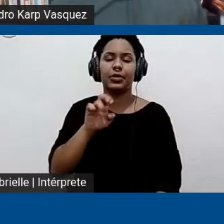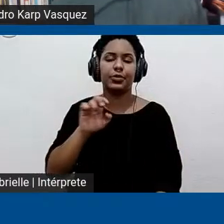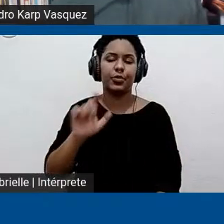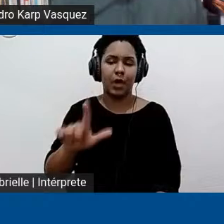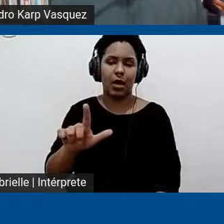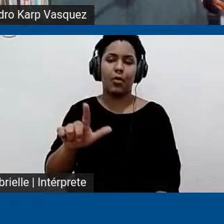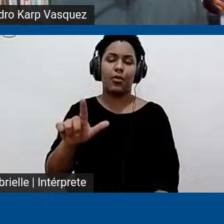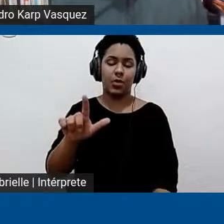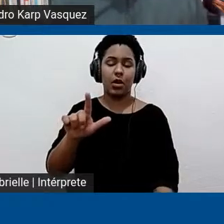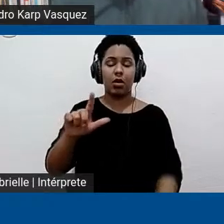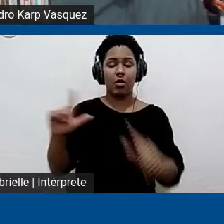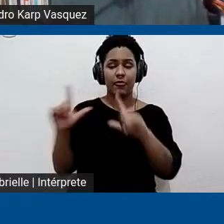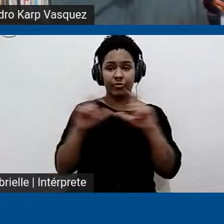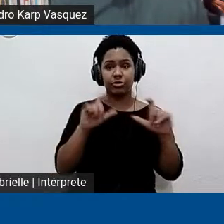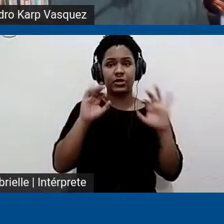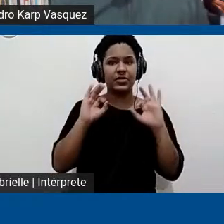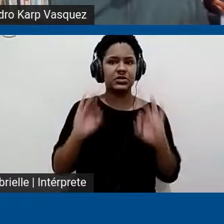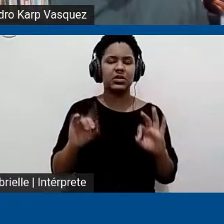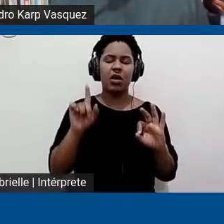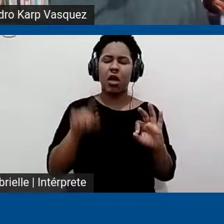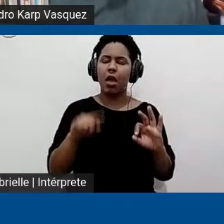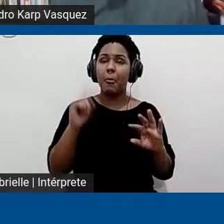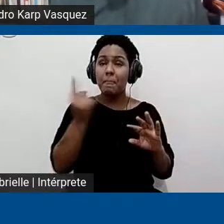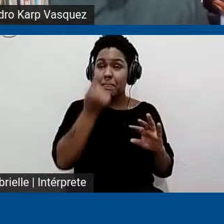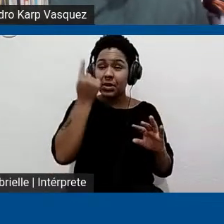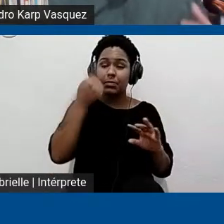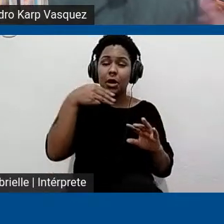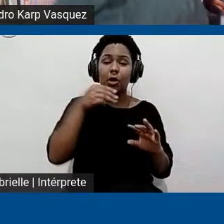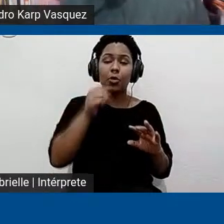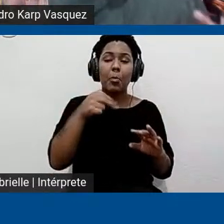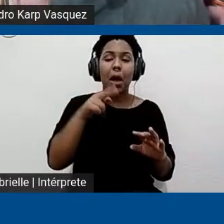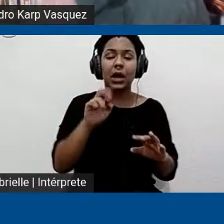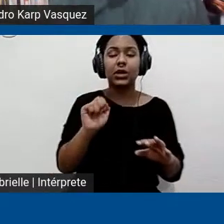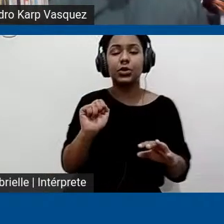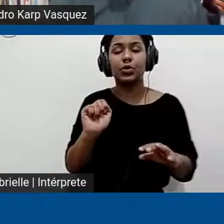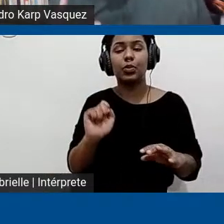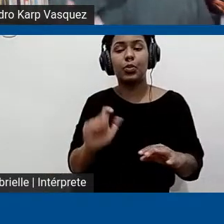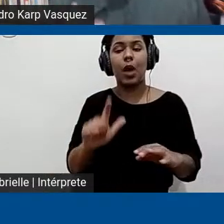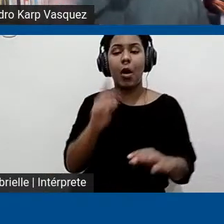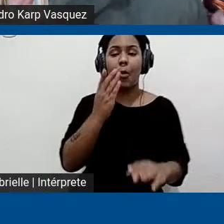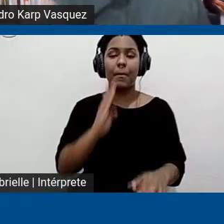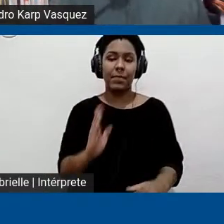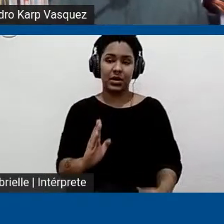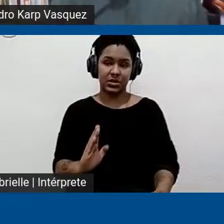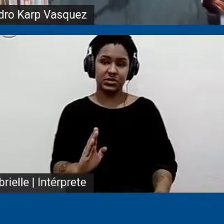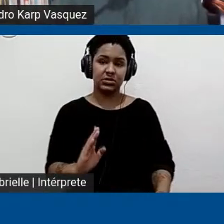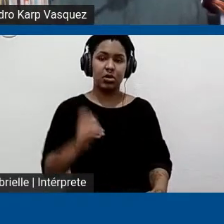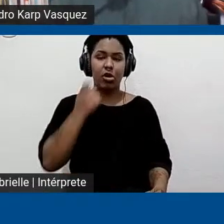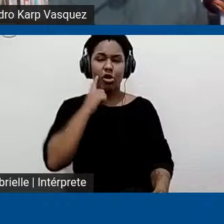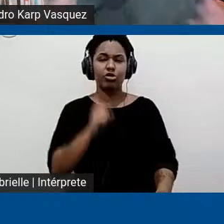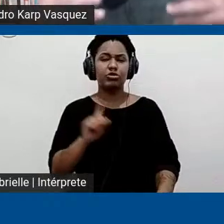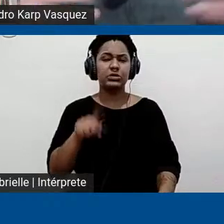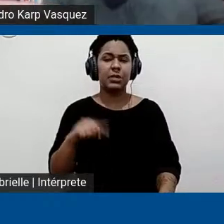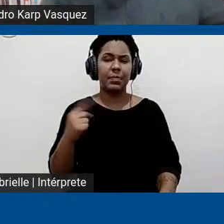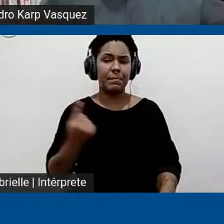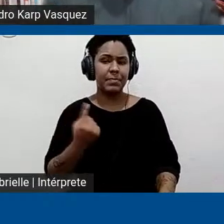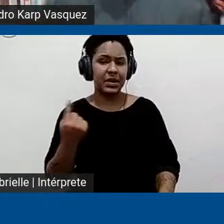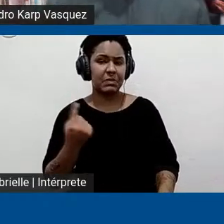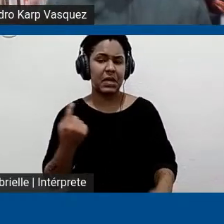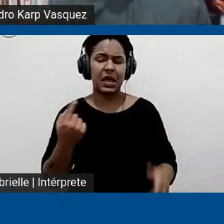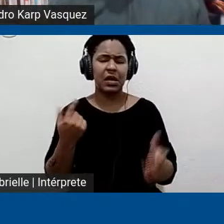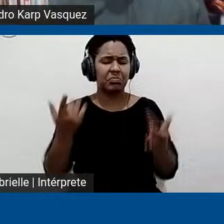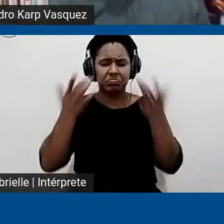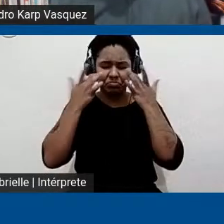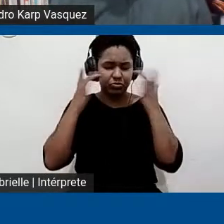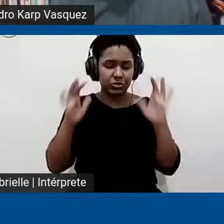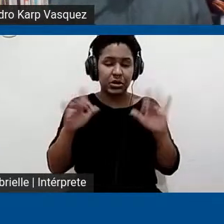dos primeiros manuais brasileiros. Eu não saberia dizer se foi o primeiro ou se foi destinado ao